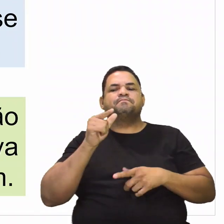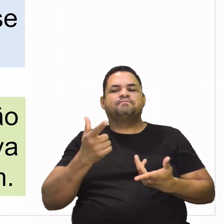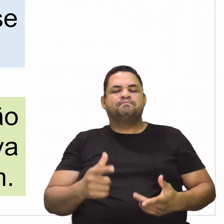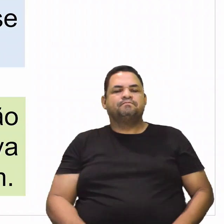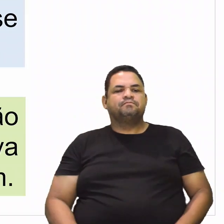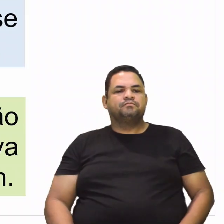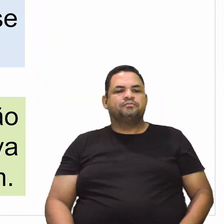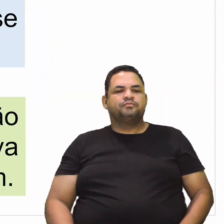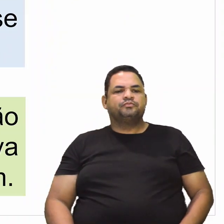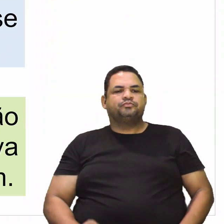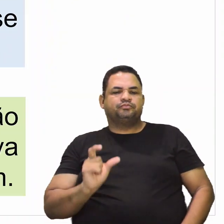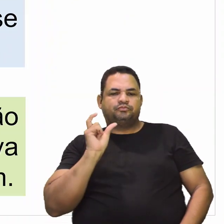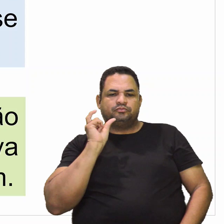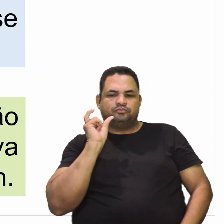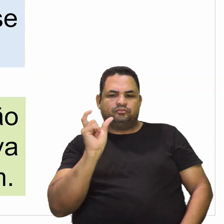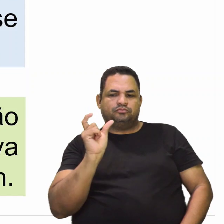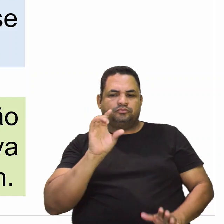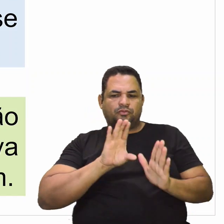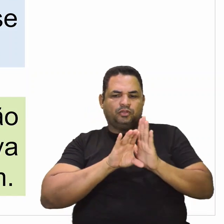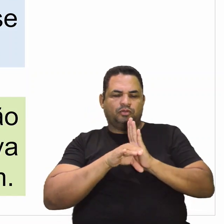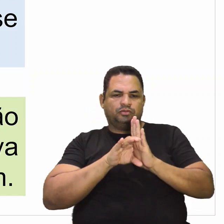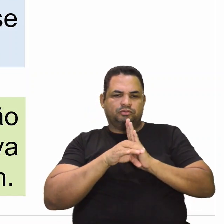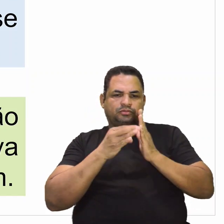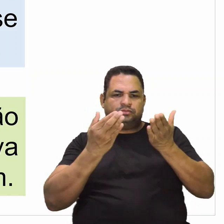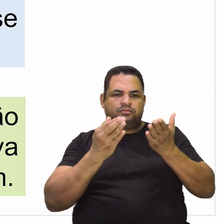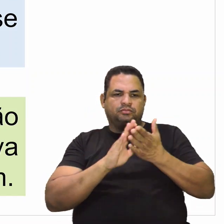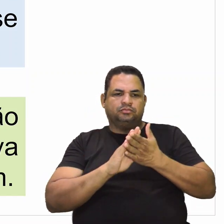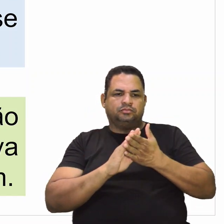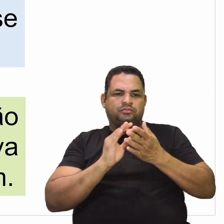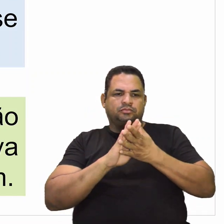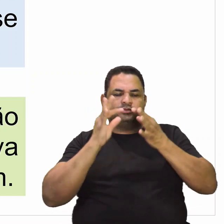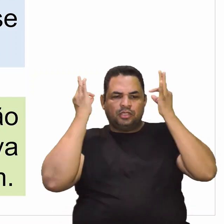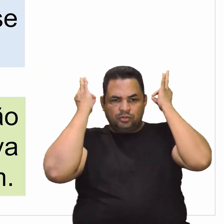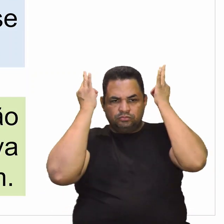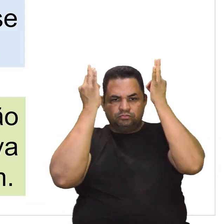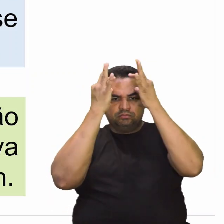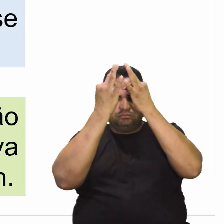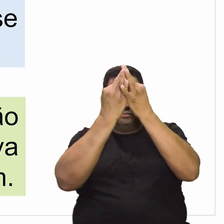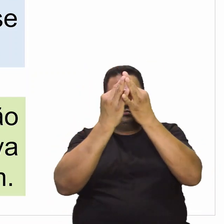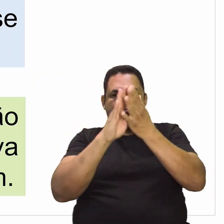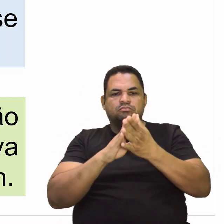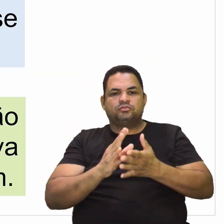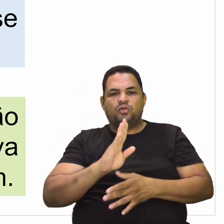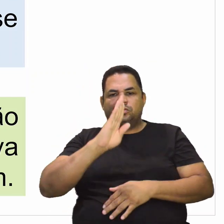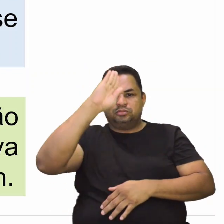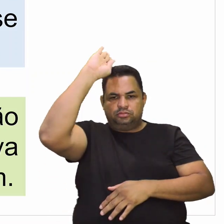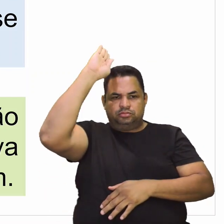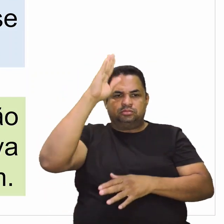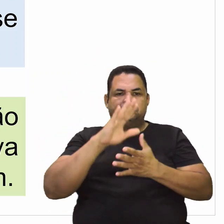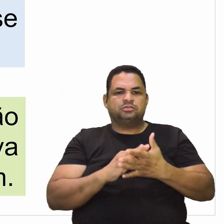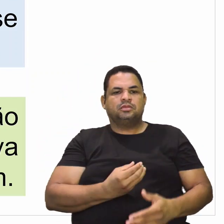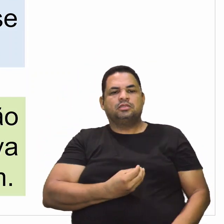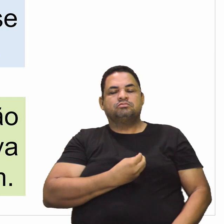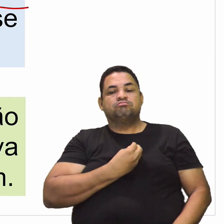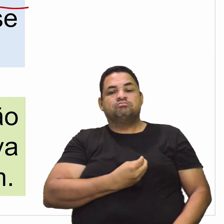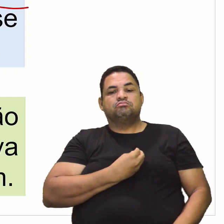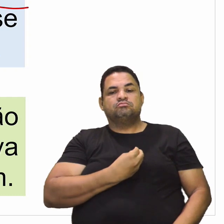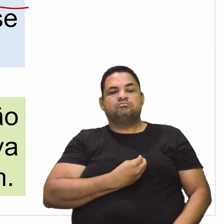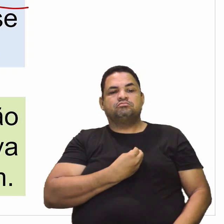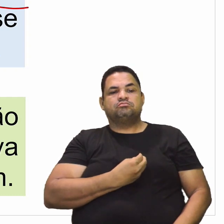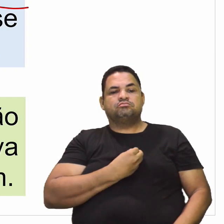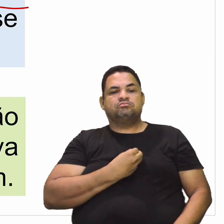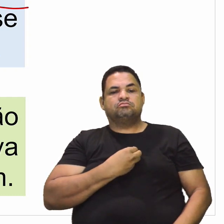O termo bárbaro são os gregos e os romanos